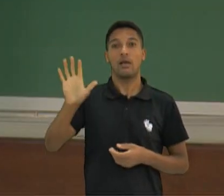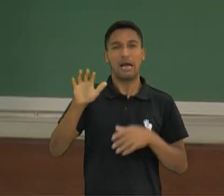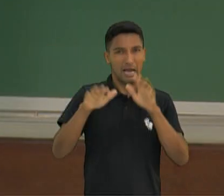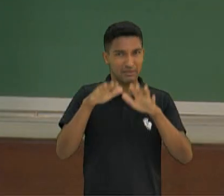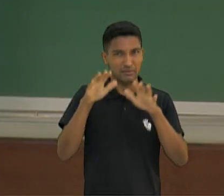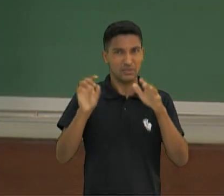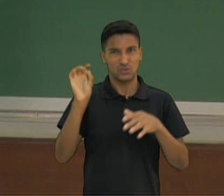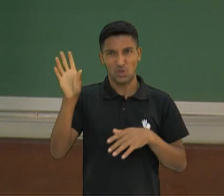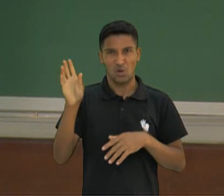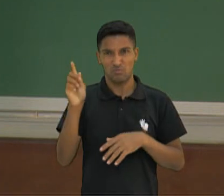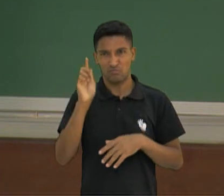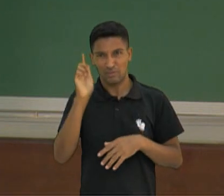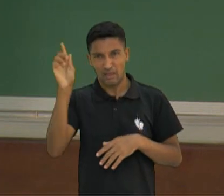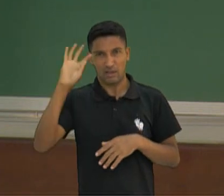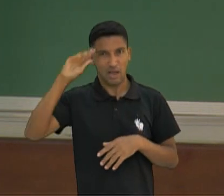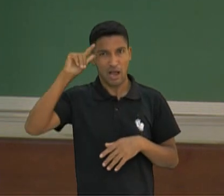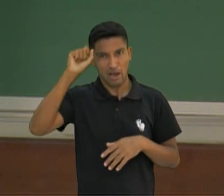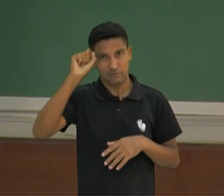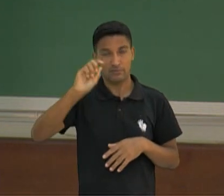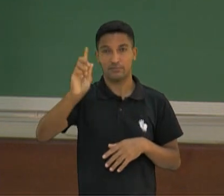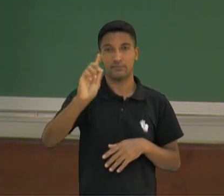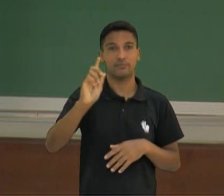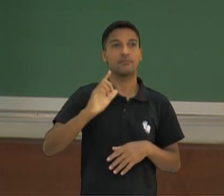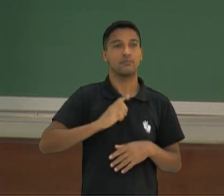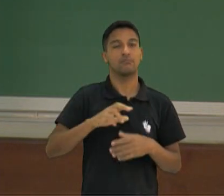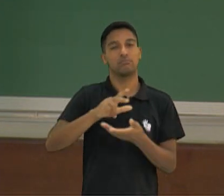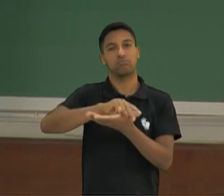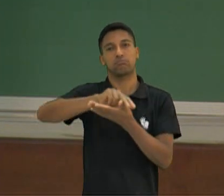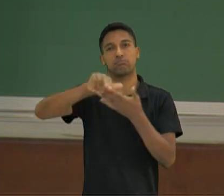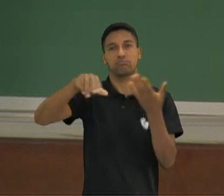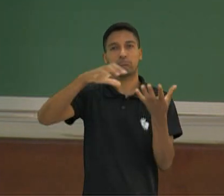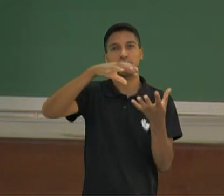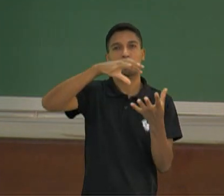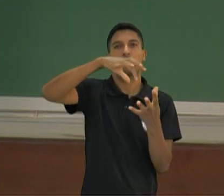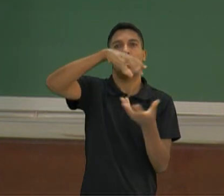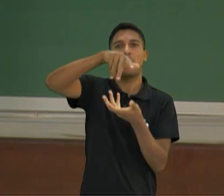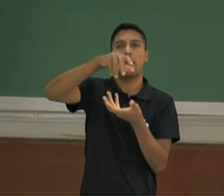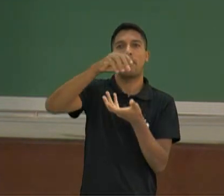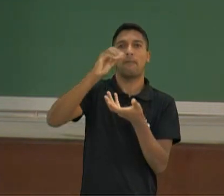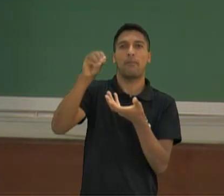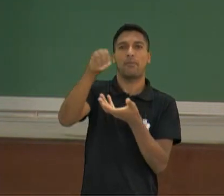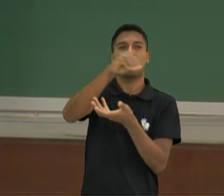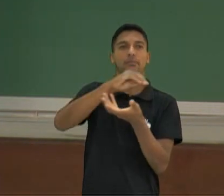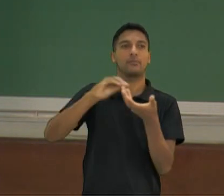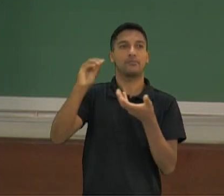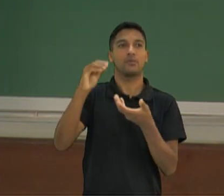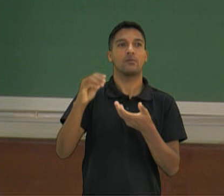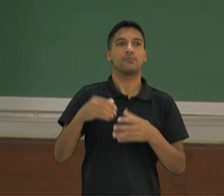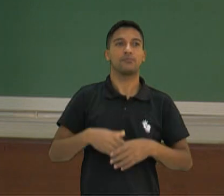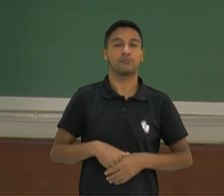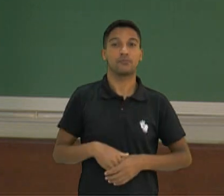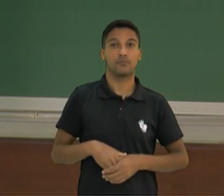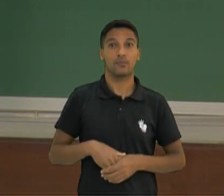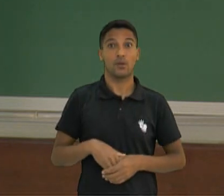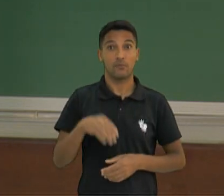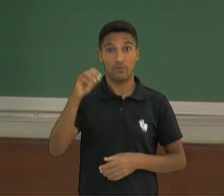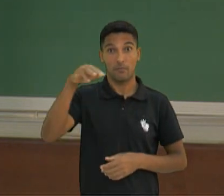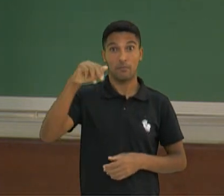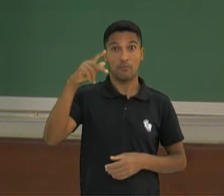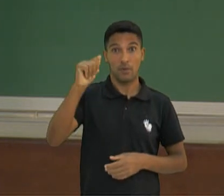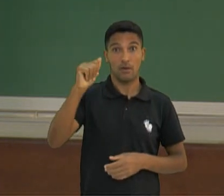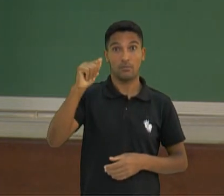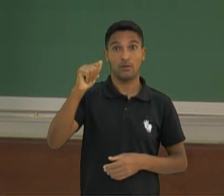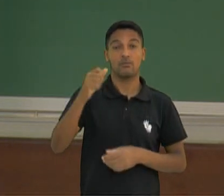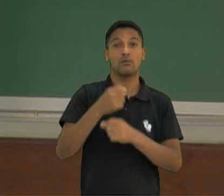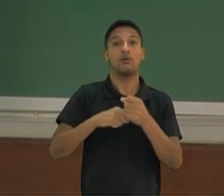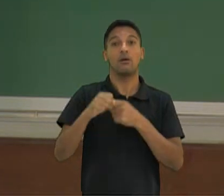africano, que é a desertificação. Aqui neste mapa nós temos um instrumento, é um mapa de 2020 atualizado, em que